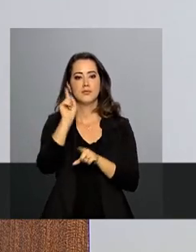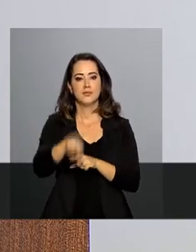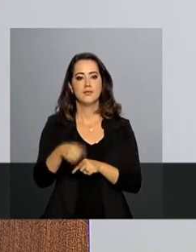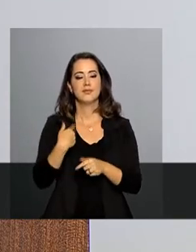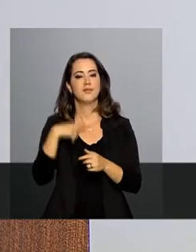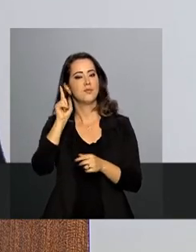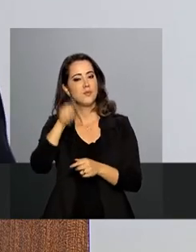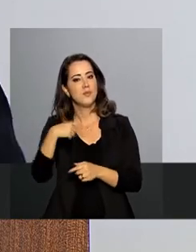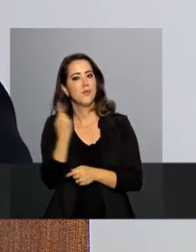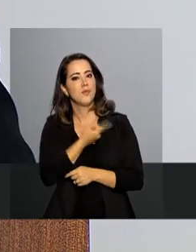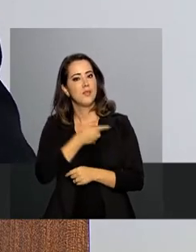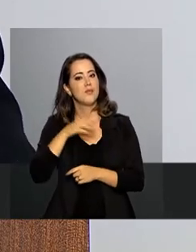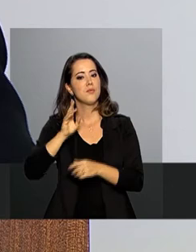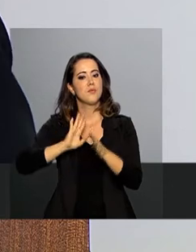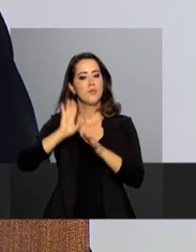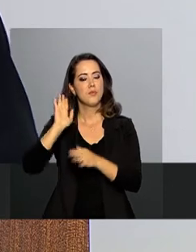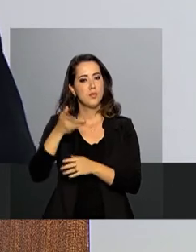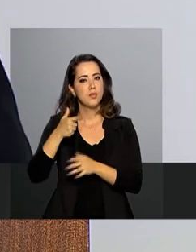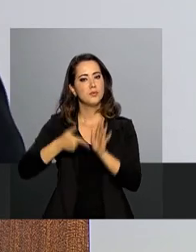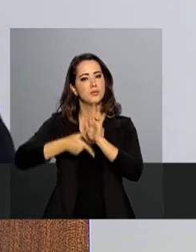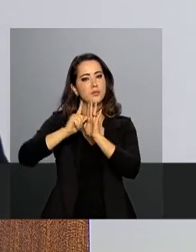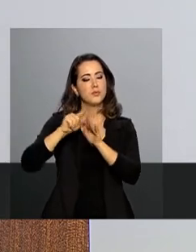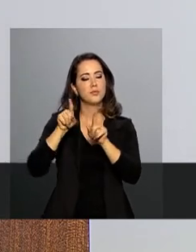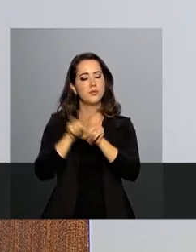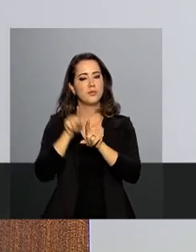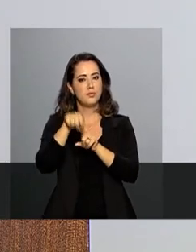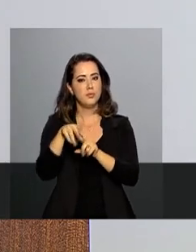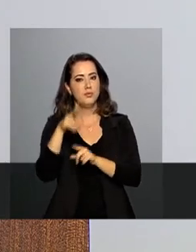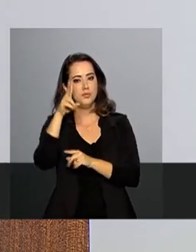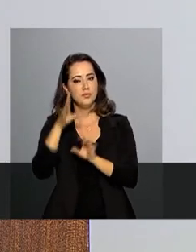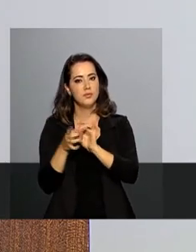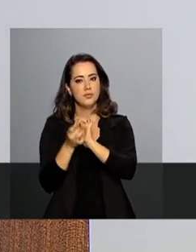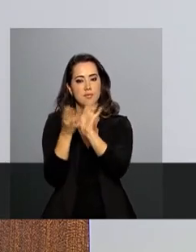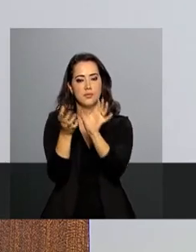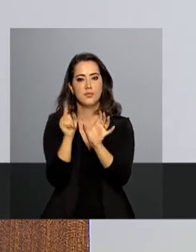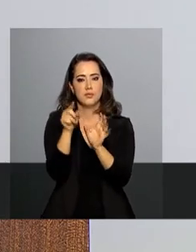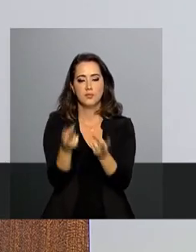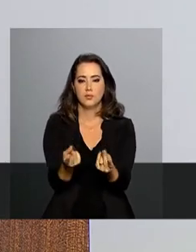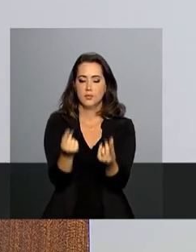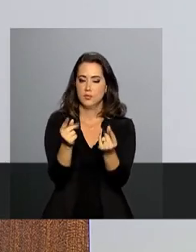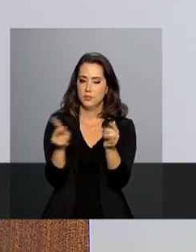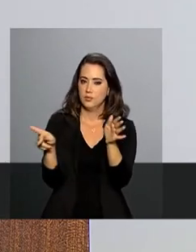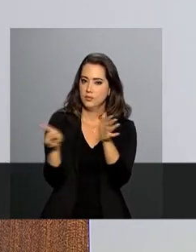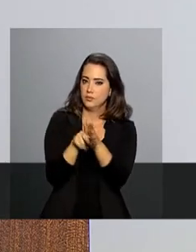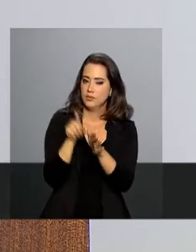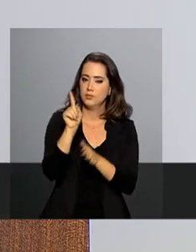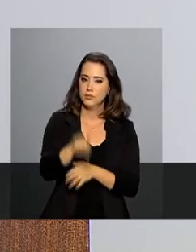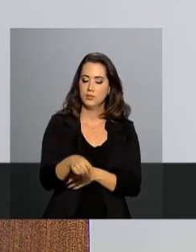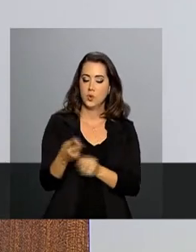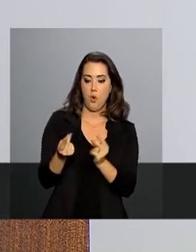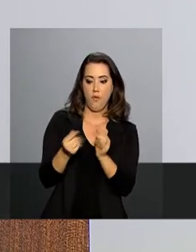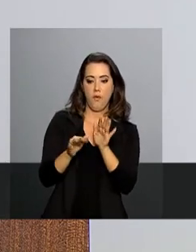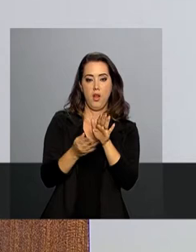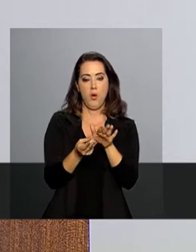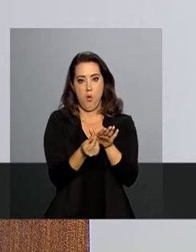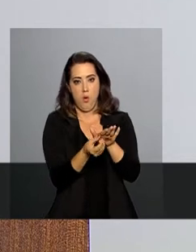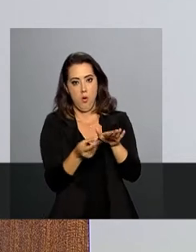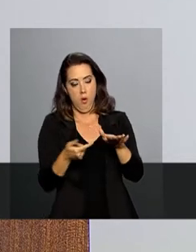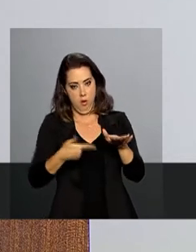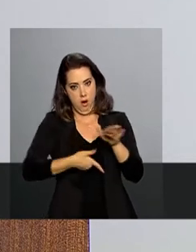que logo ao tempo em que se liberaram os valores do ine atacou das contas